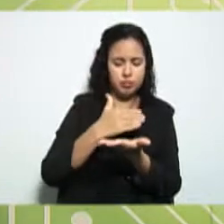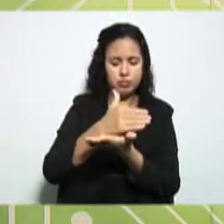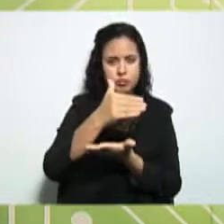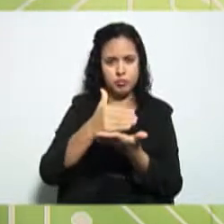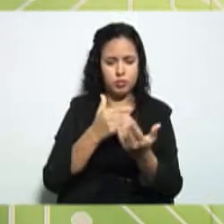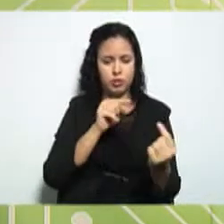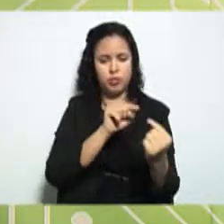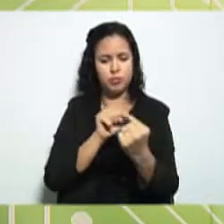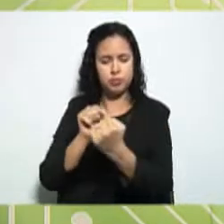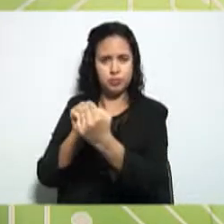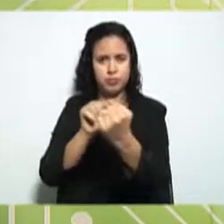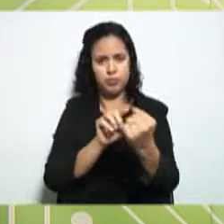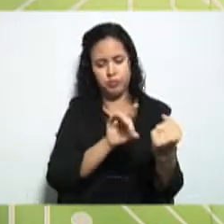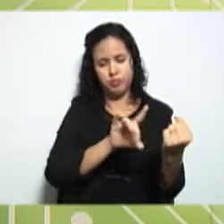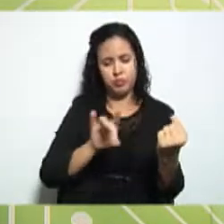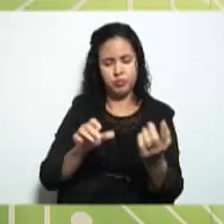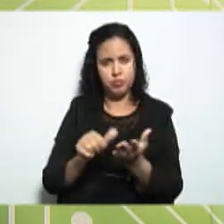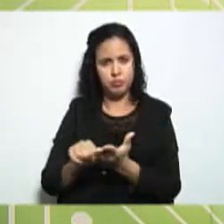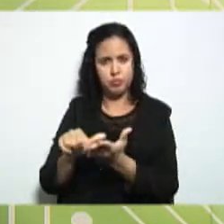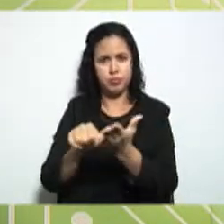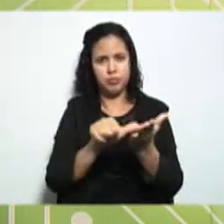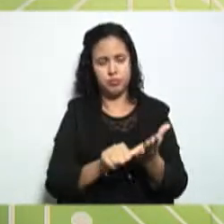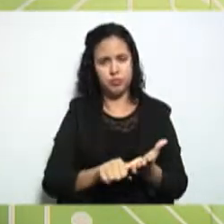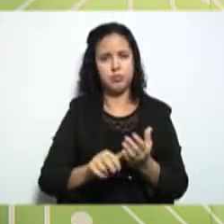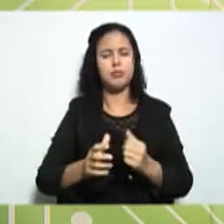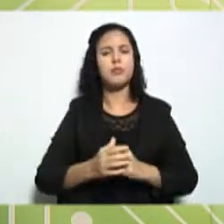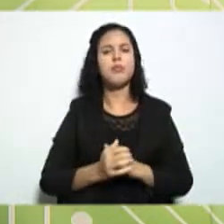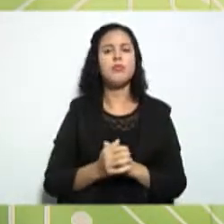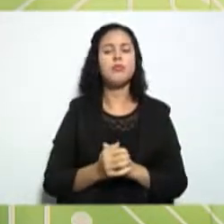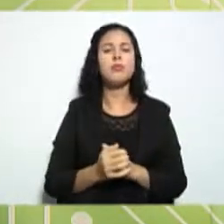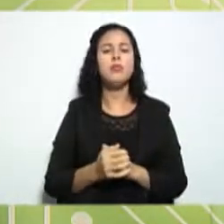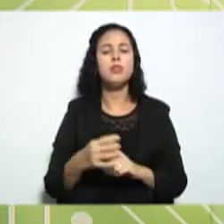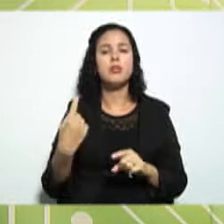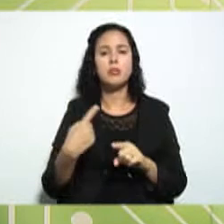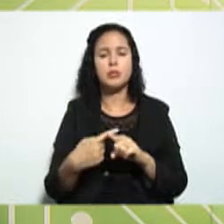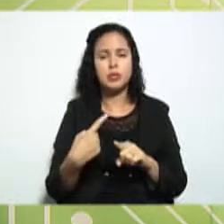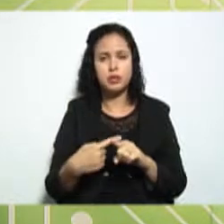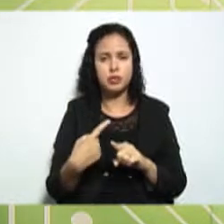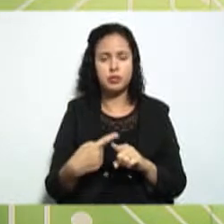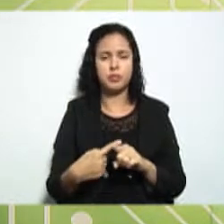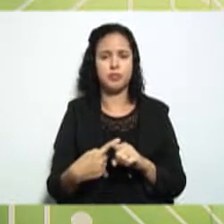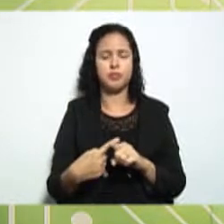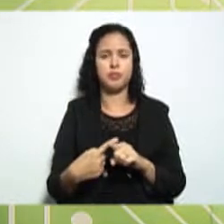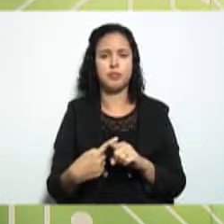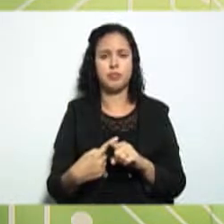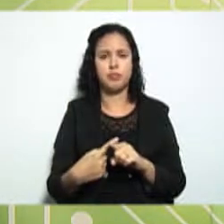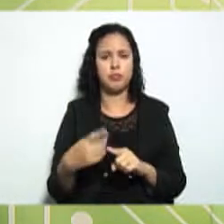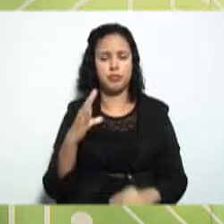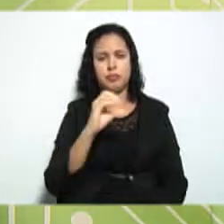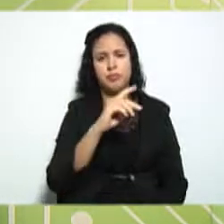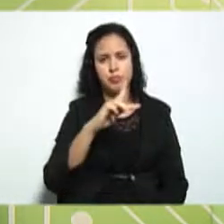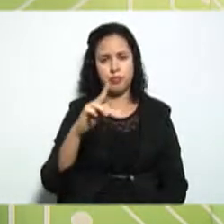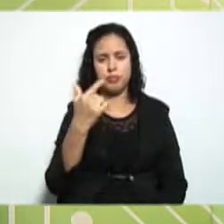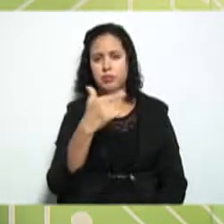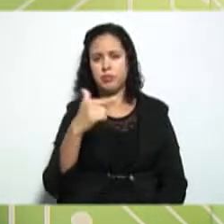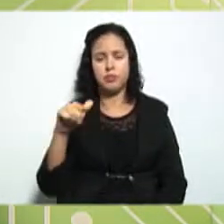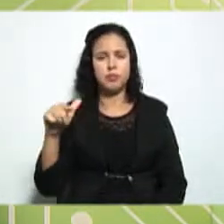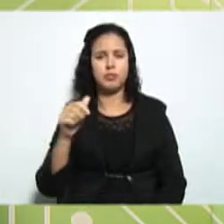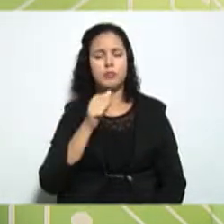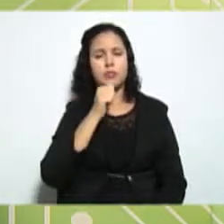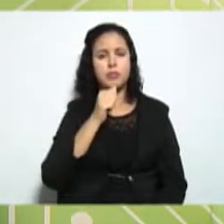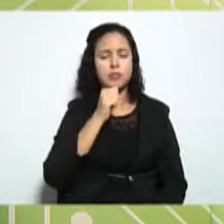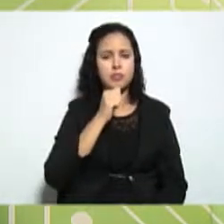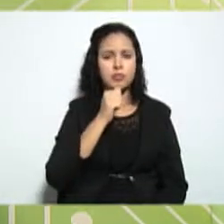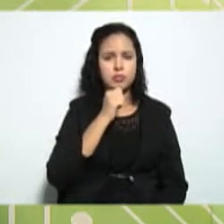o cooperado. Existe uma intenção muito clara aqui, é porque como a cooperativa não tem fins lucrativos, ela deve cobrar um